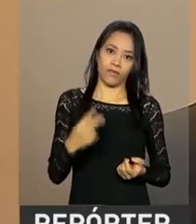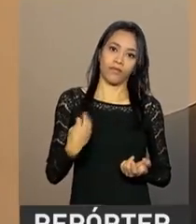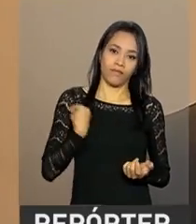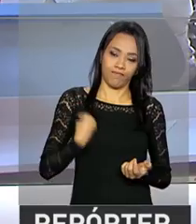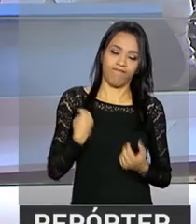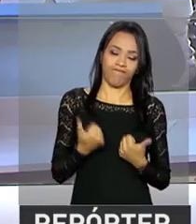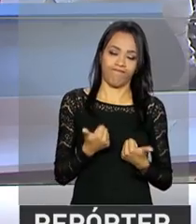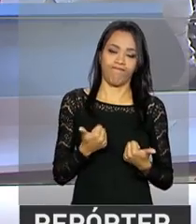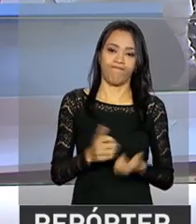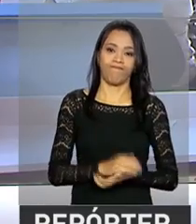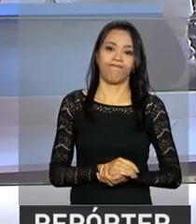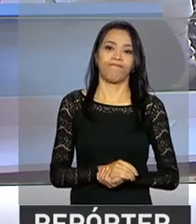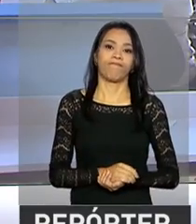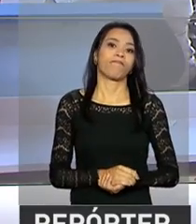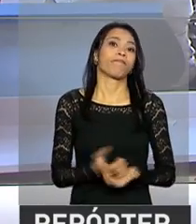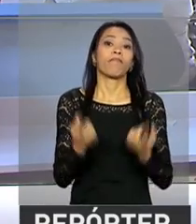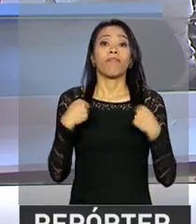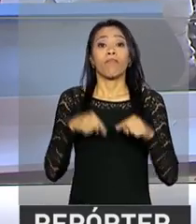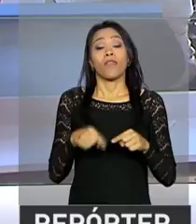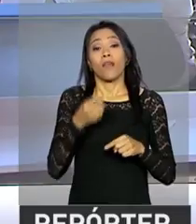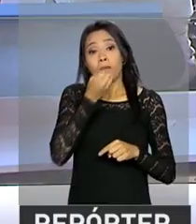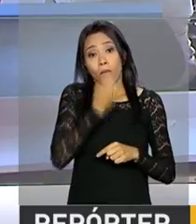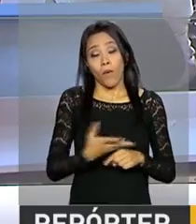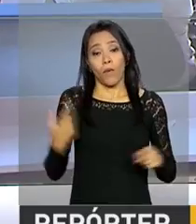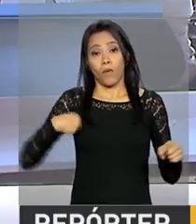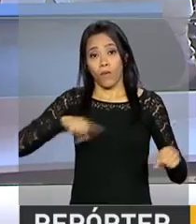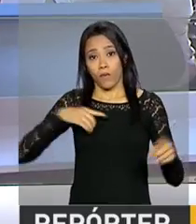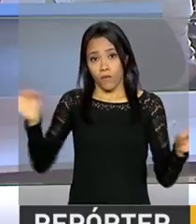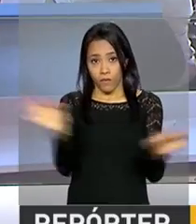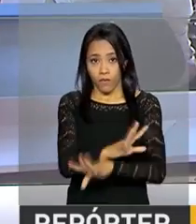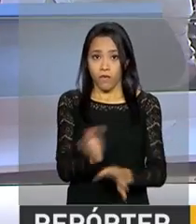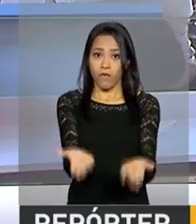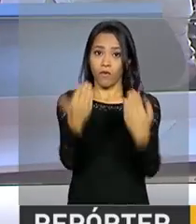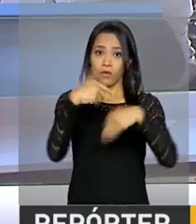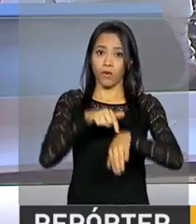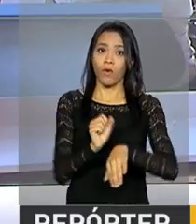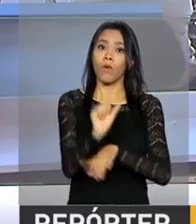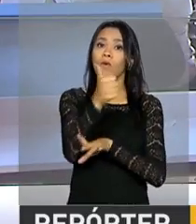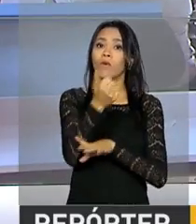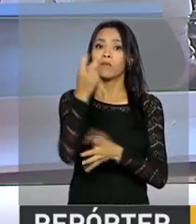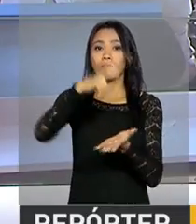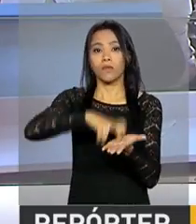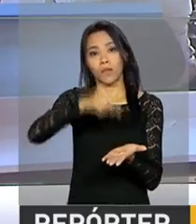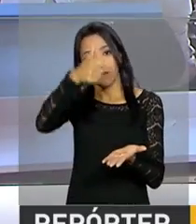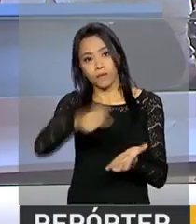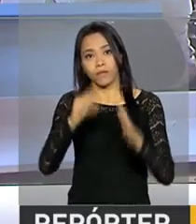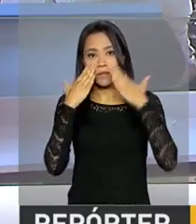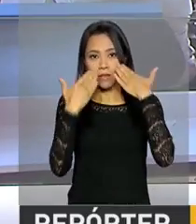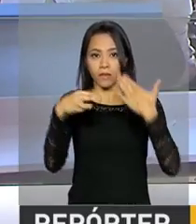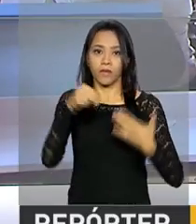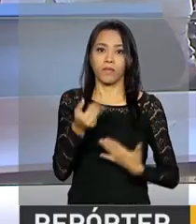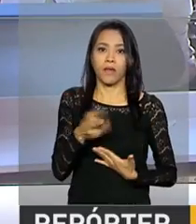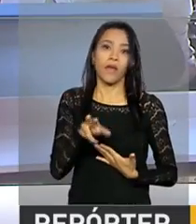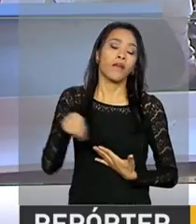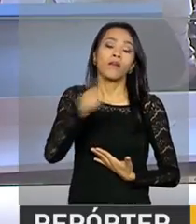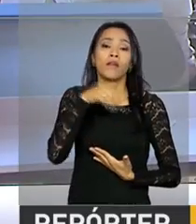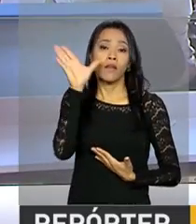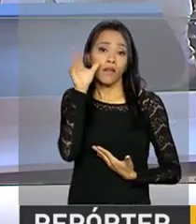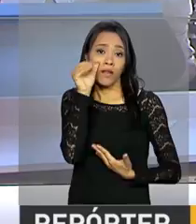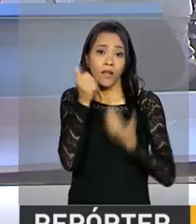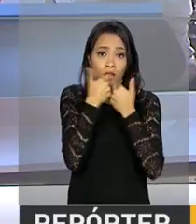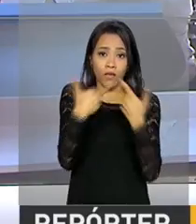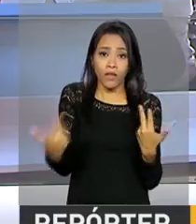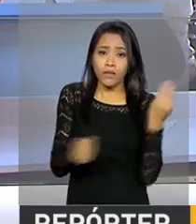financeira bom e nós ficamos por aqui Voltamos às 11 da manhã na próxima edição do repórter NBR acompanha as novidades